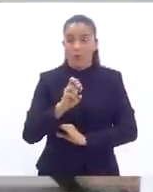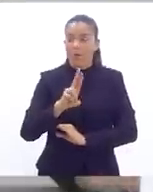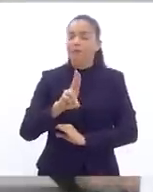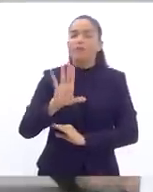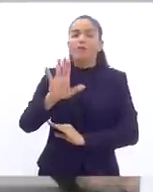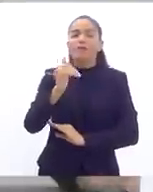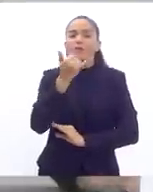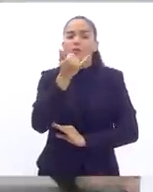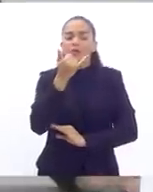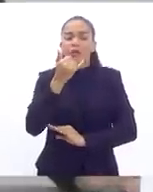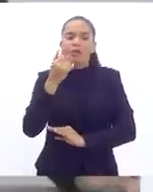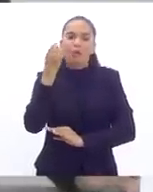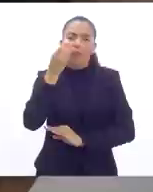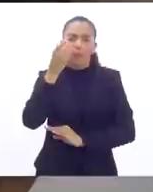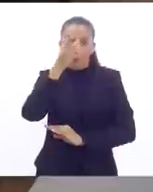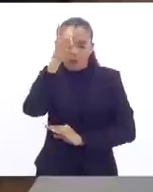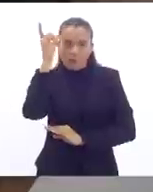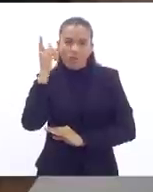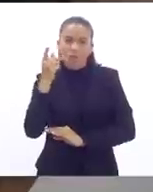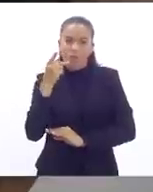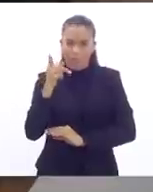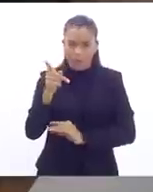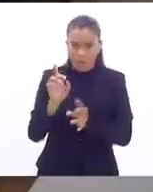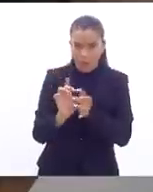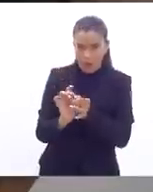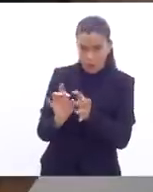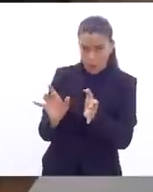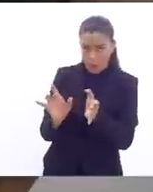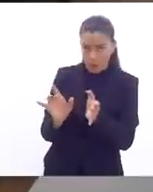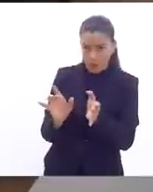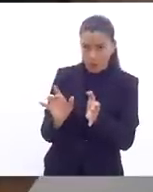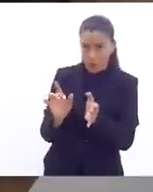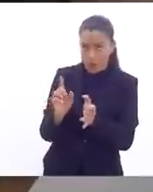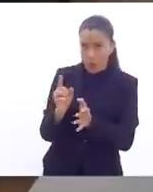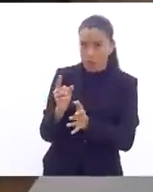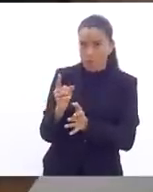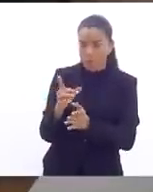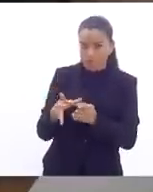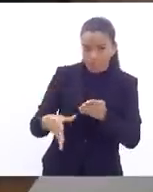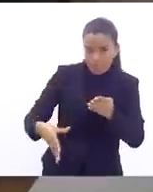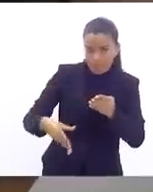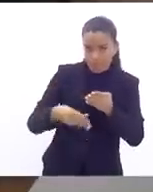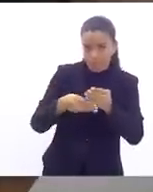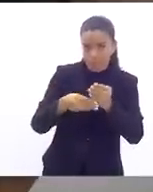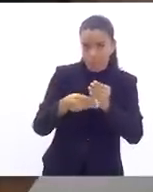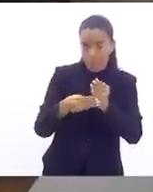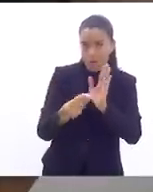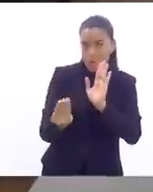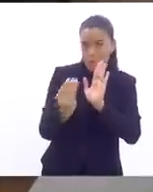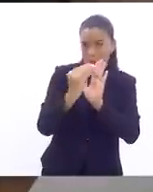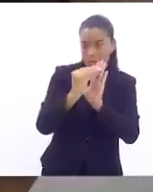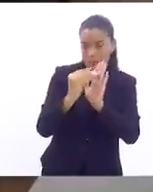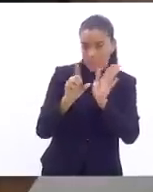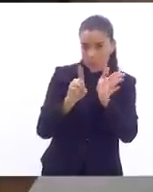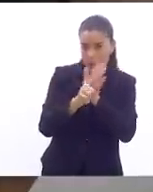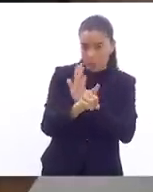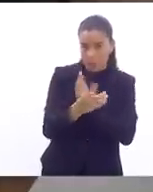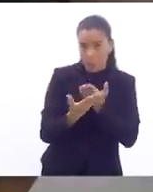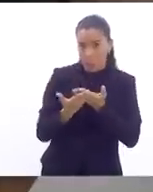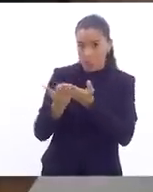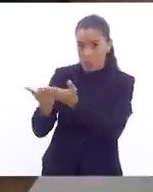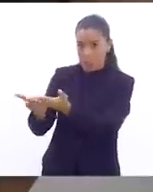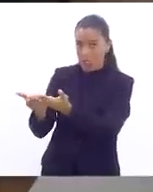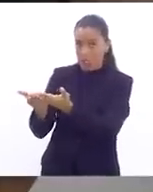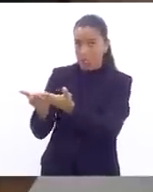deputada Marta Rocha a senhora autoriza me notar essa pergunta para vossa excelência